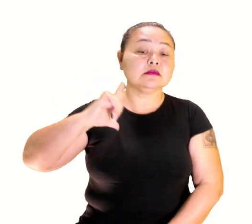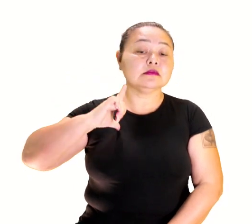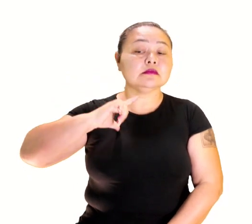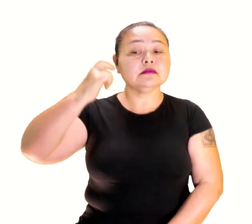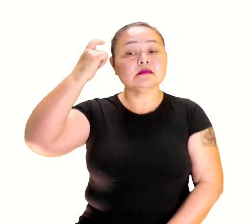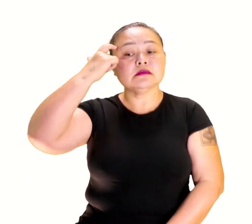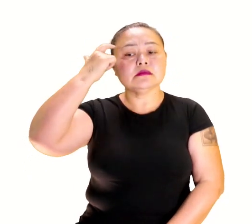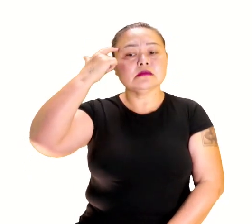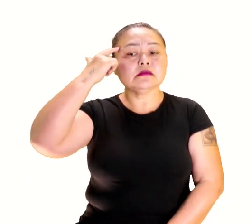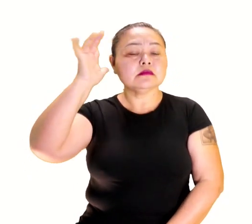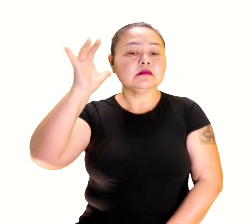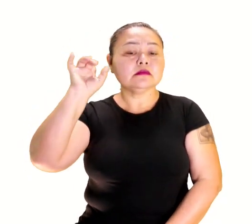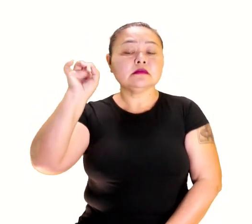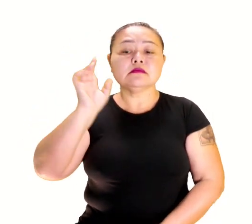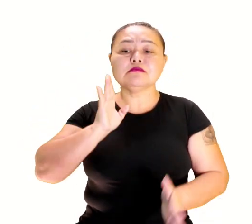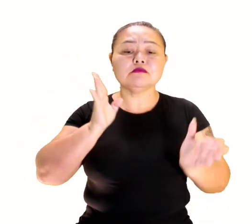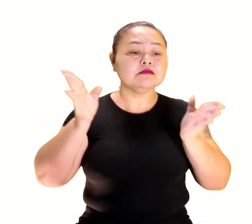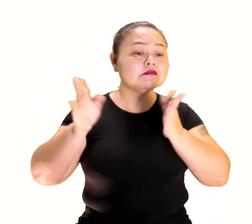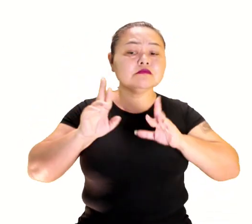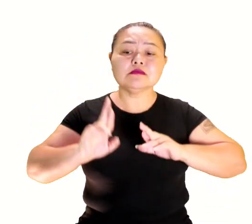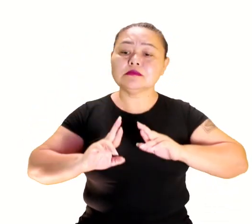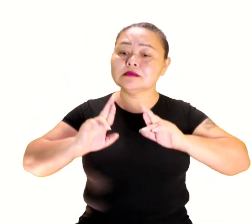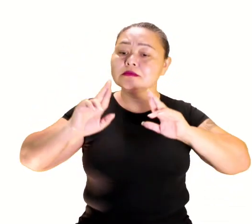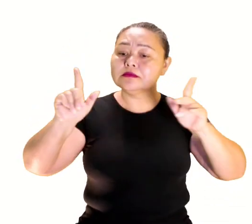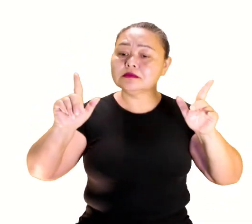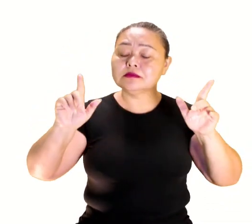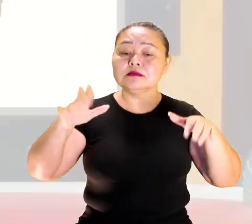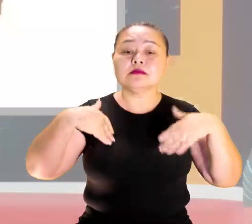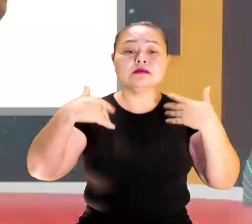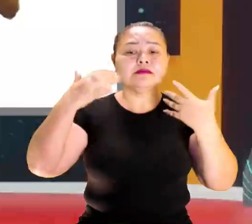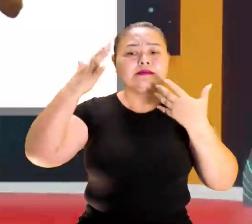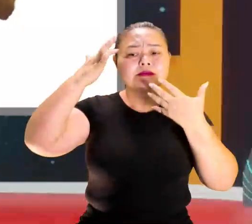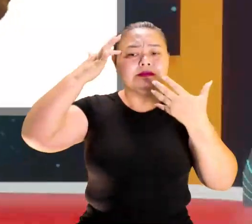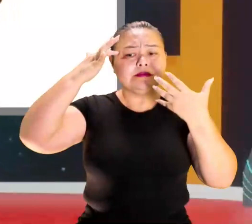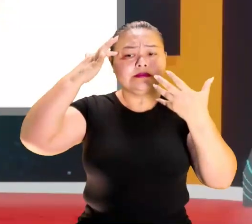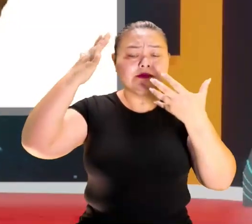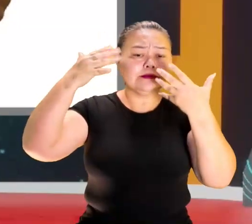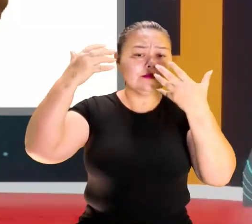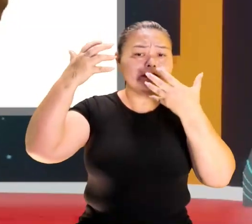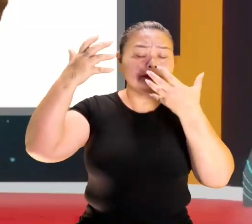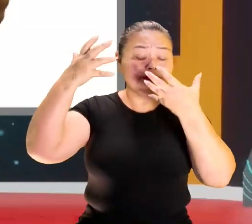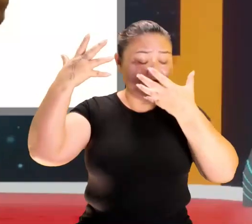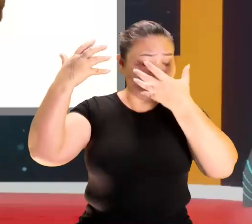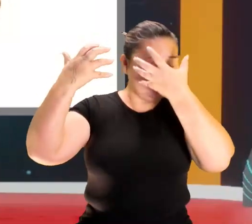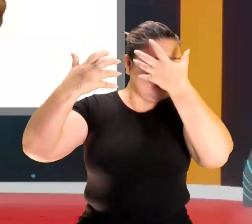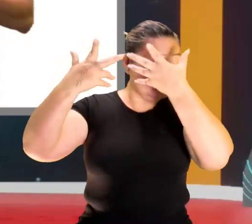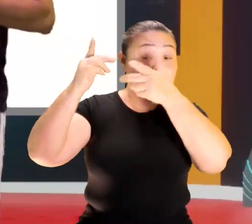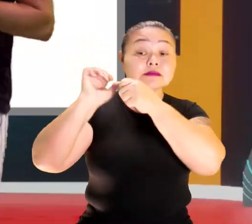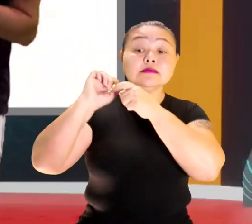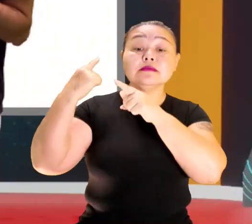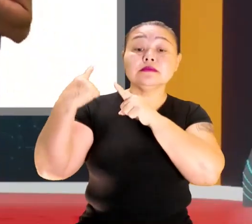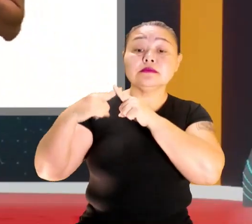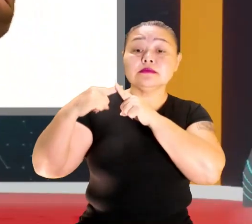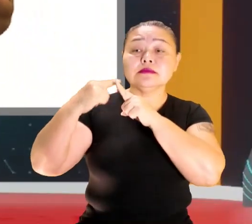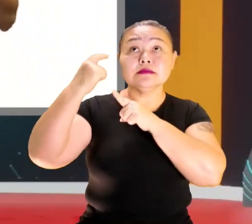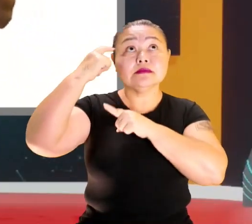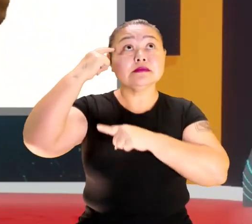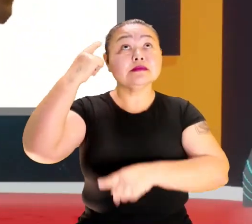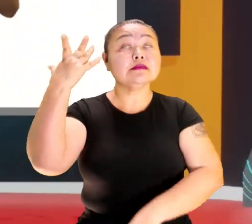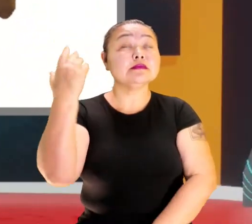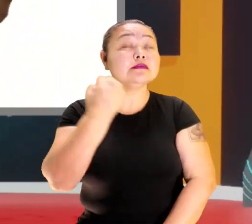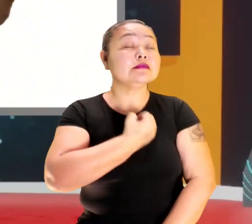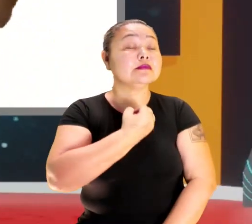pensar de dois lados diferentes. A minha cabeça parece que vai embolando, porque eu tenho que pensar em um número